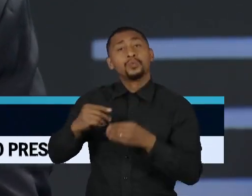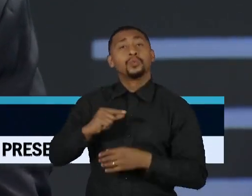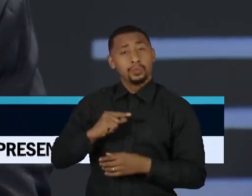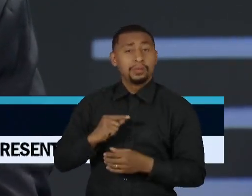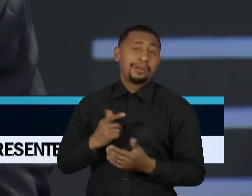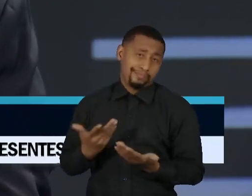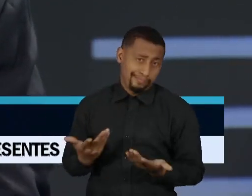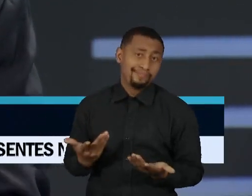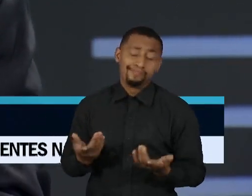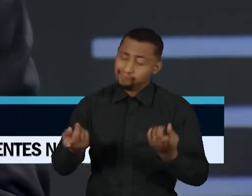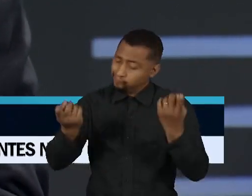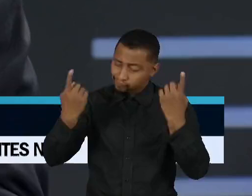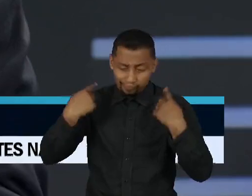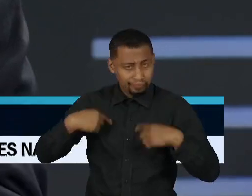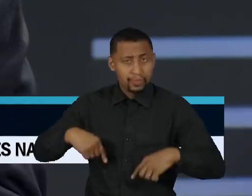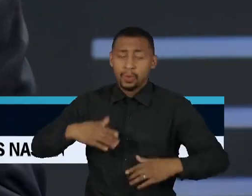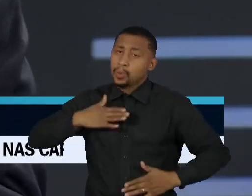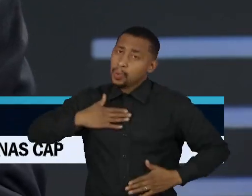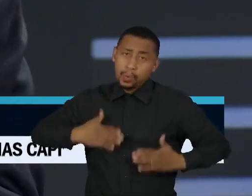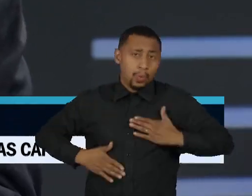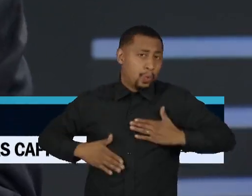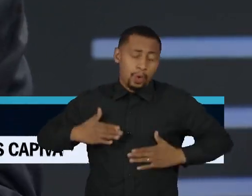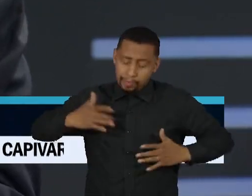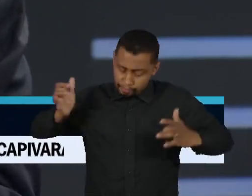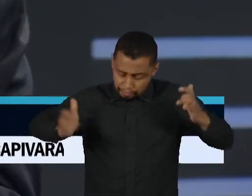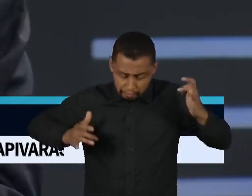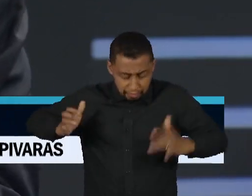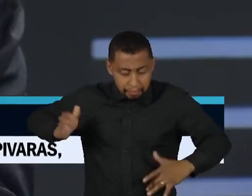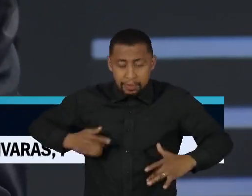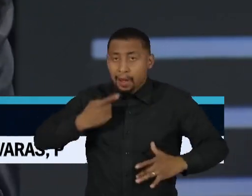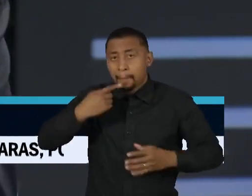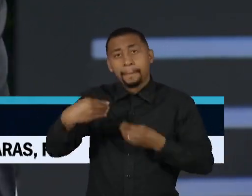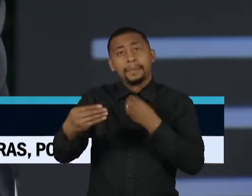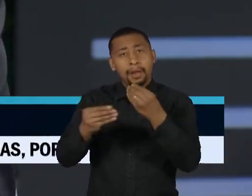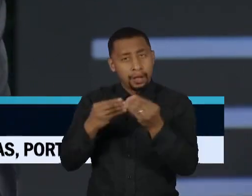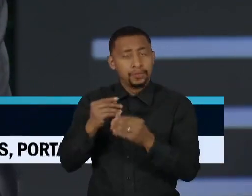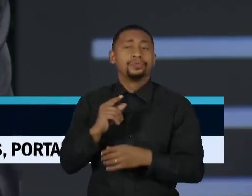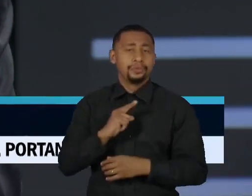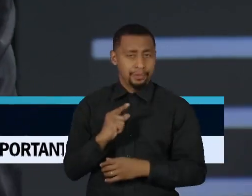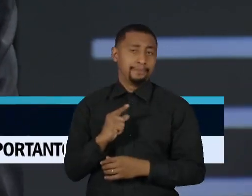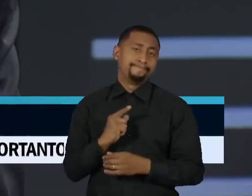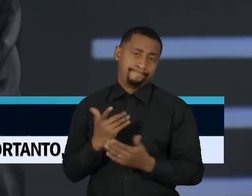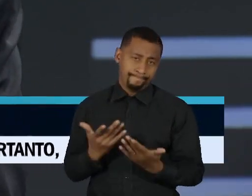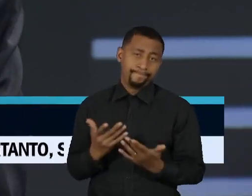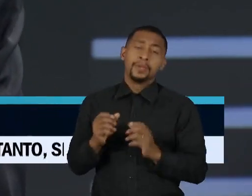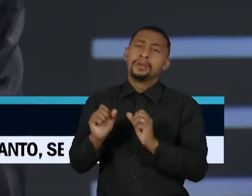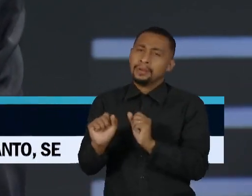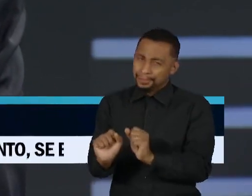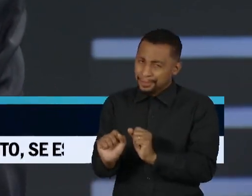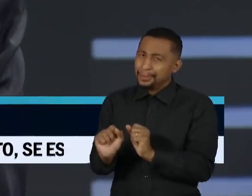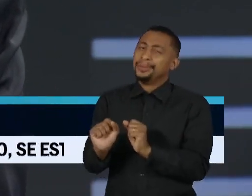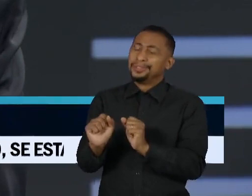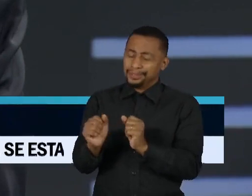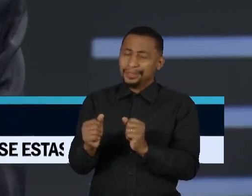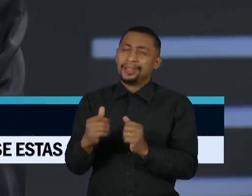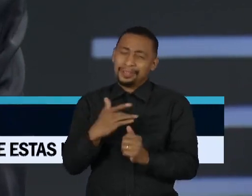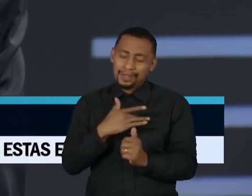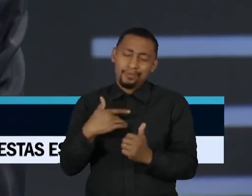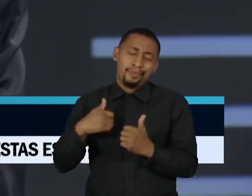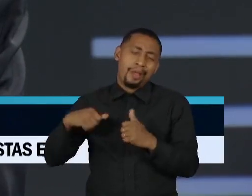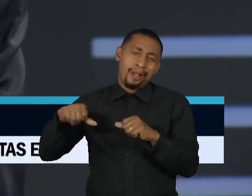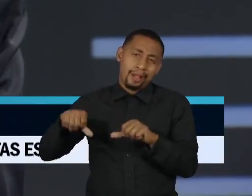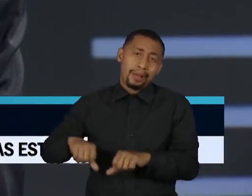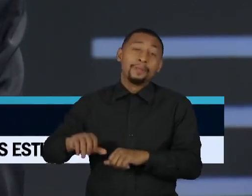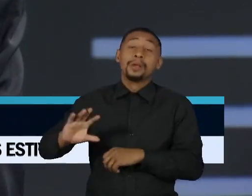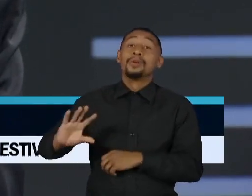os organismos. E como disse a professora Mercedes, além da lesão direta do plástico que pode existir, ele funciona como se fosse